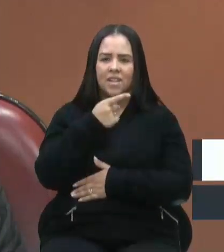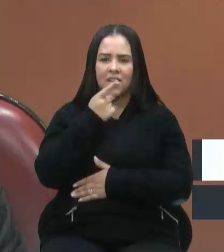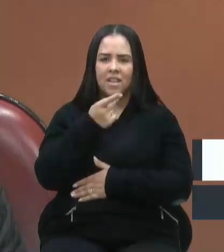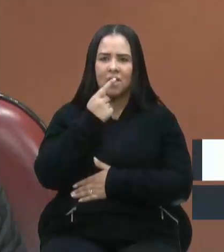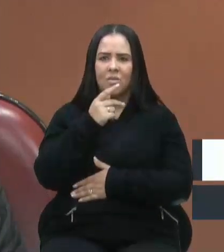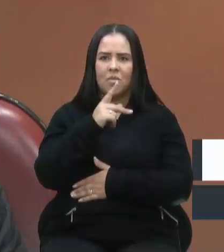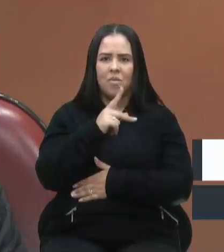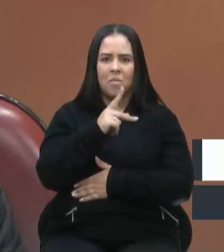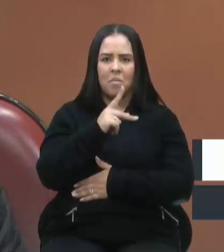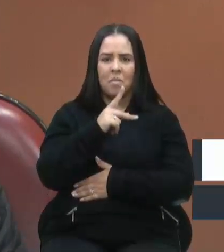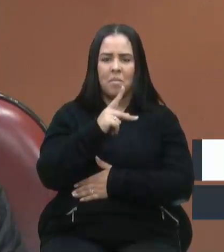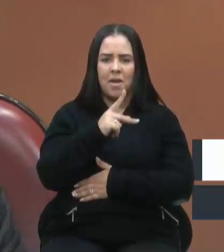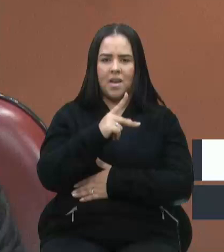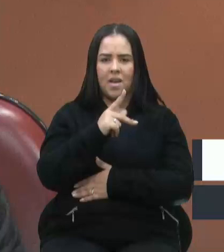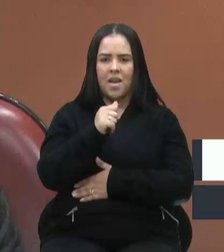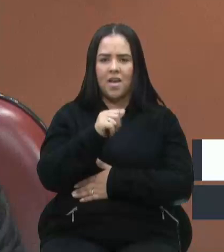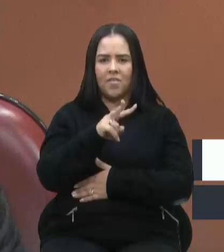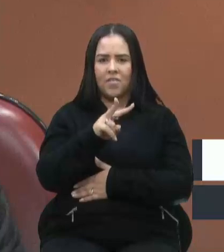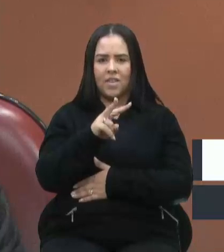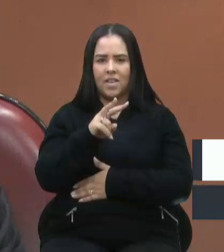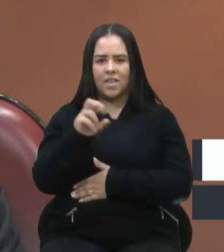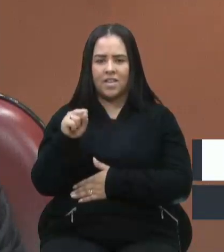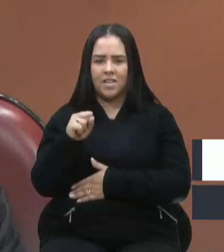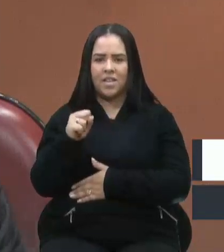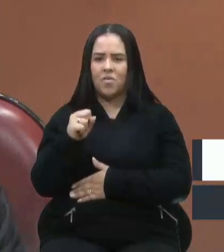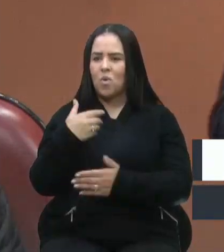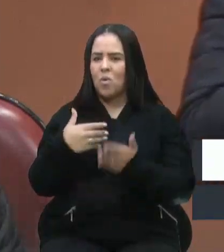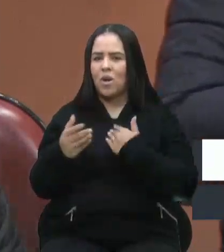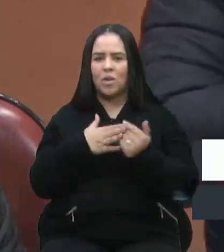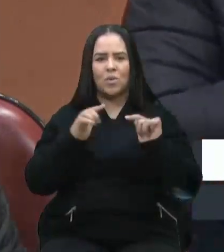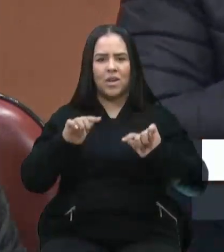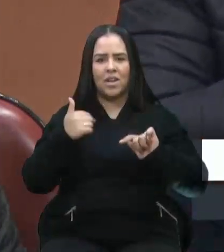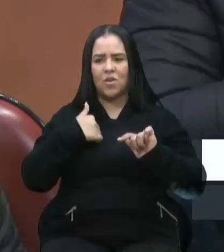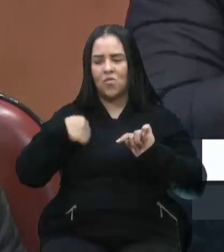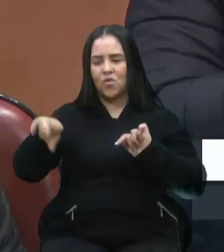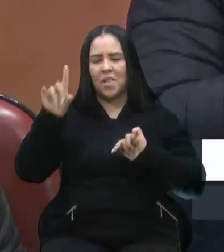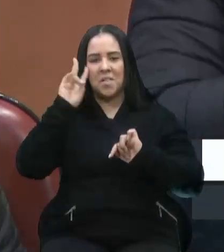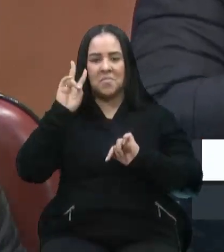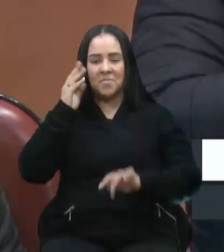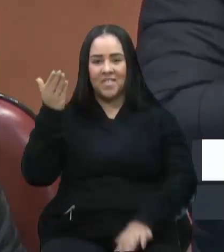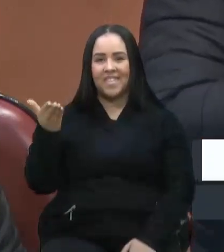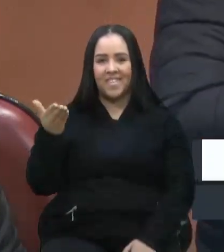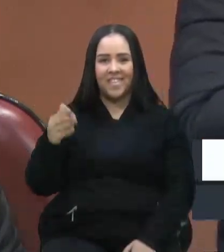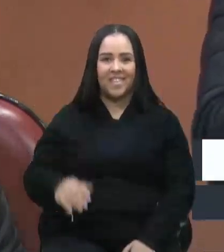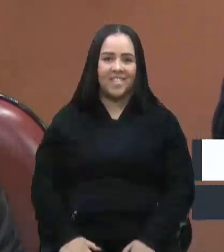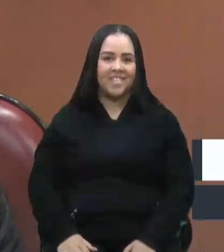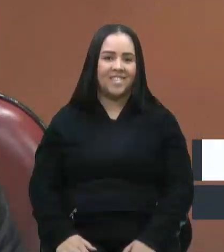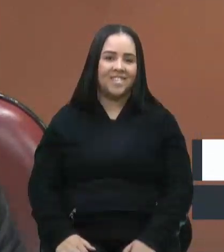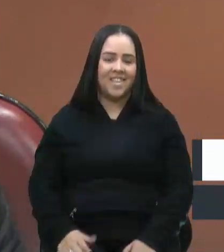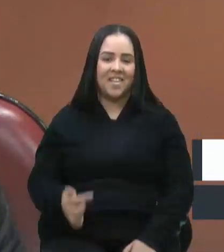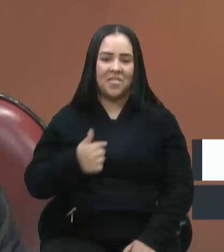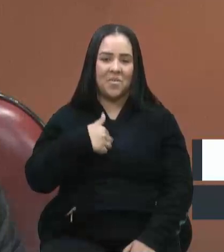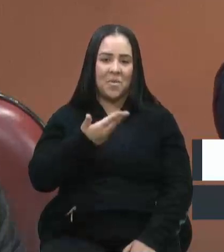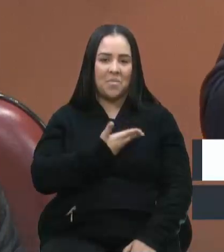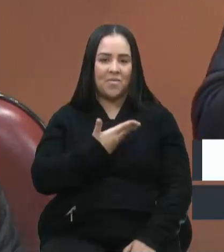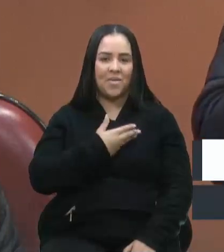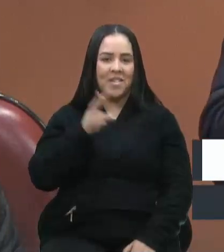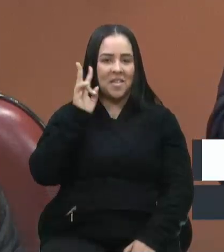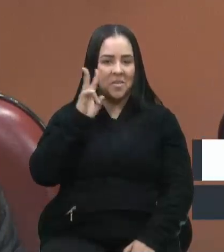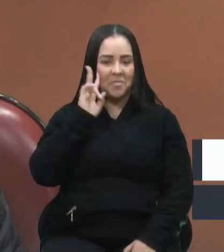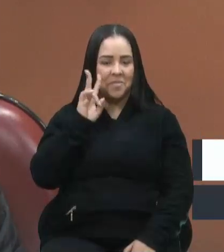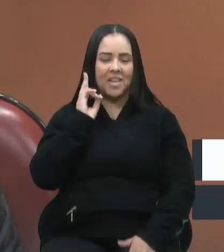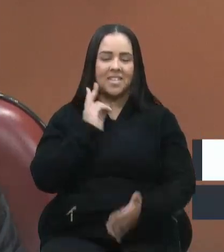PAVS, onde eu vou num posto de gasolina, numa cidade, eu lembro do senhor. Foi uma coisa boa. Agora, além de eu ser teu amigo, eu vou lembrar de ti todo